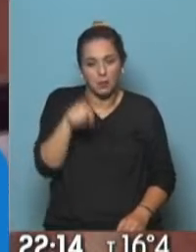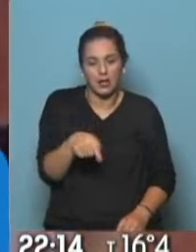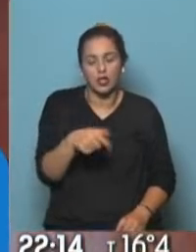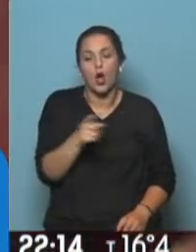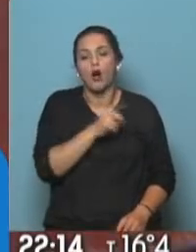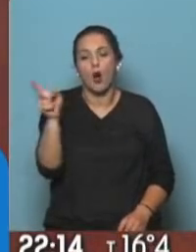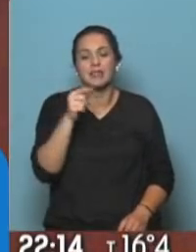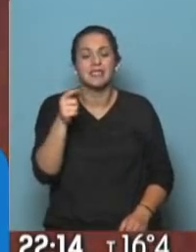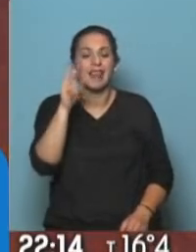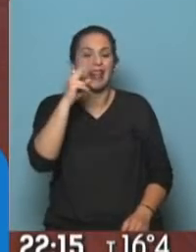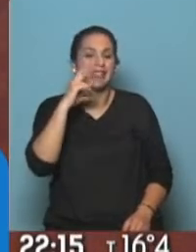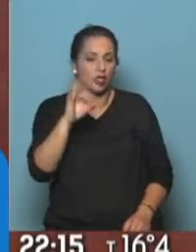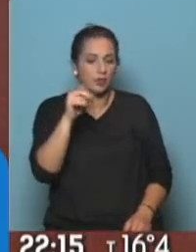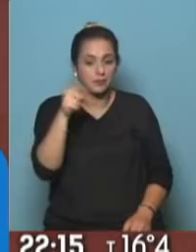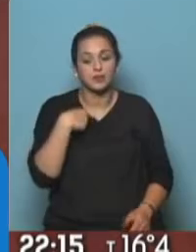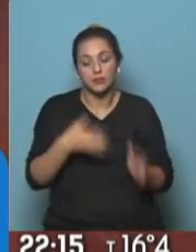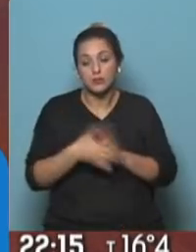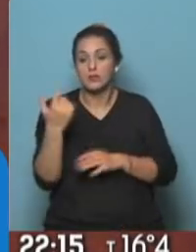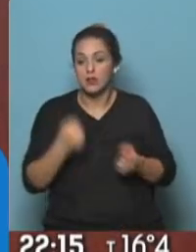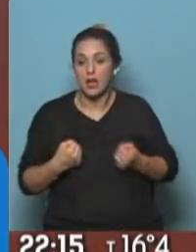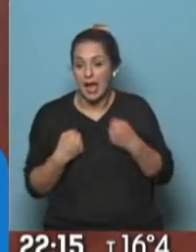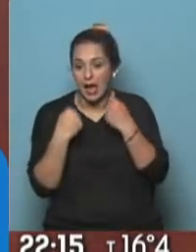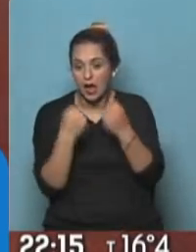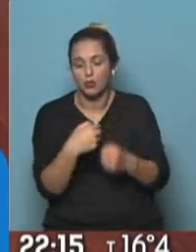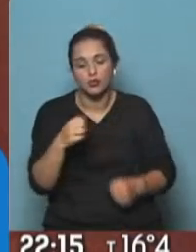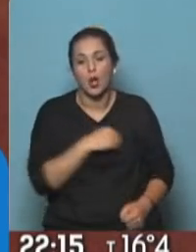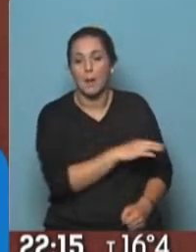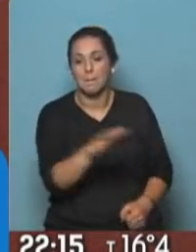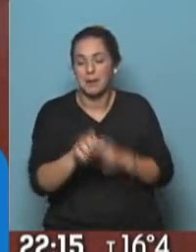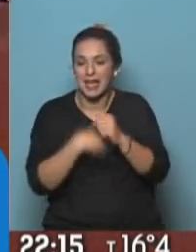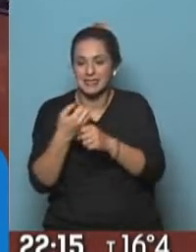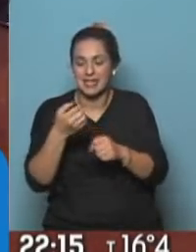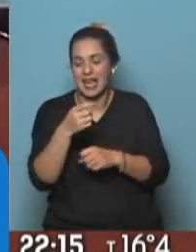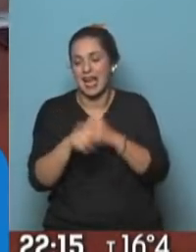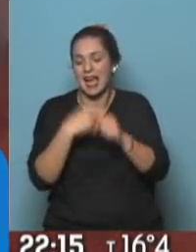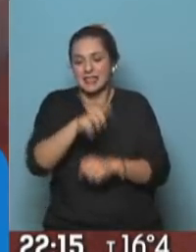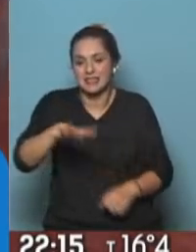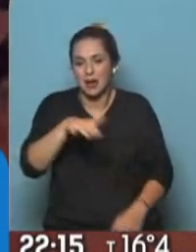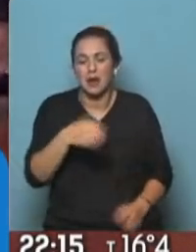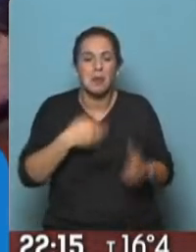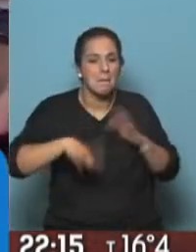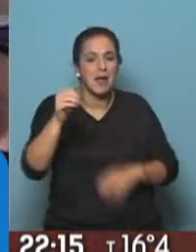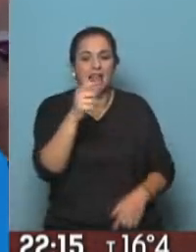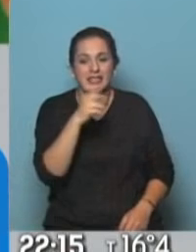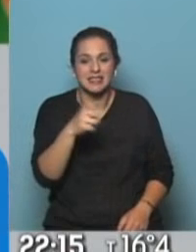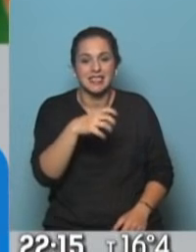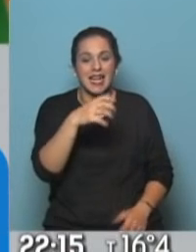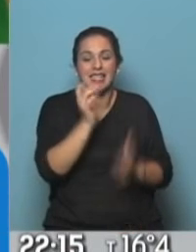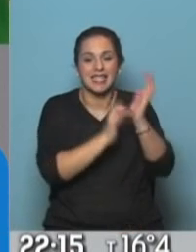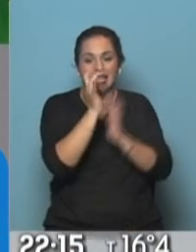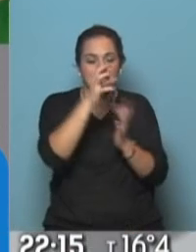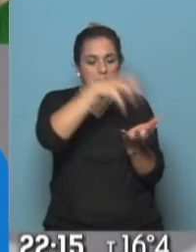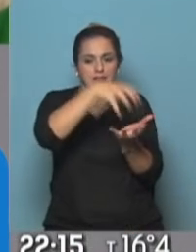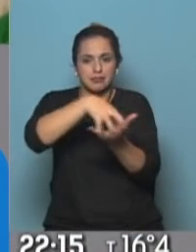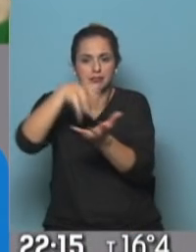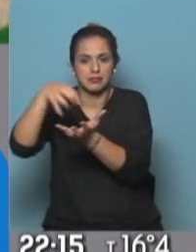oeste de Rio. Quando vou em coche de Sepetiba, que é uma plajita, esta Barra da Tijuca, não sei, mais de 100 igrejas evangélicas,